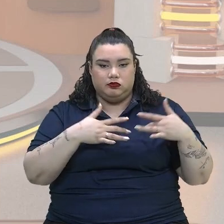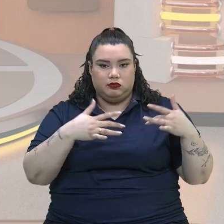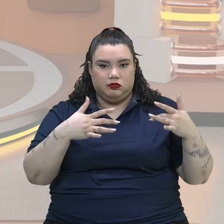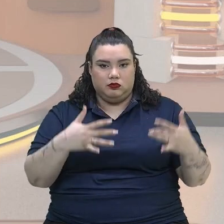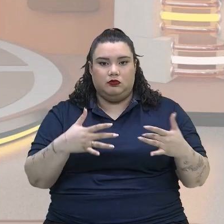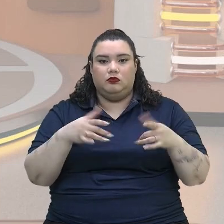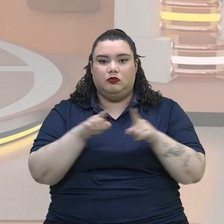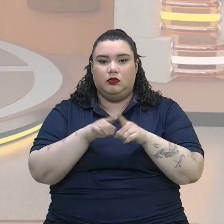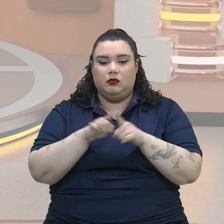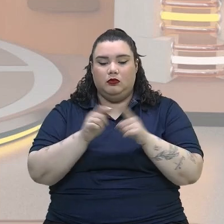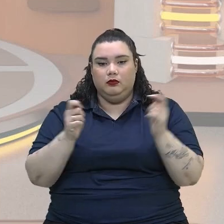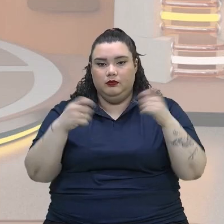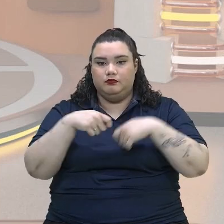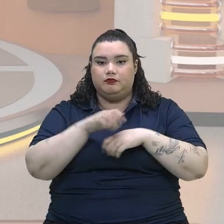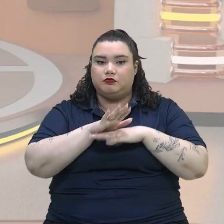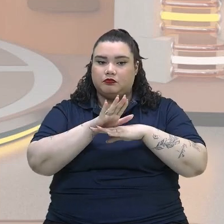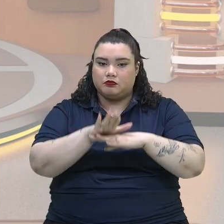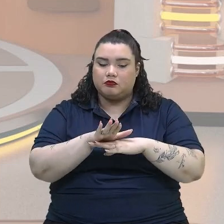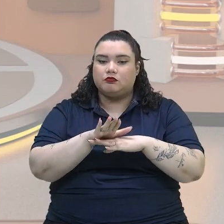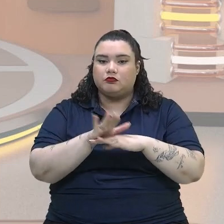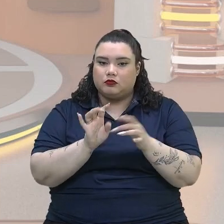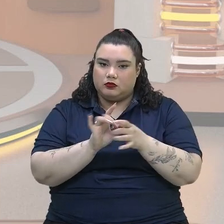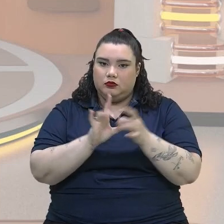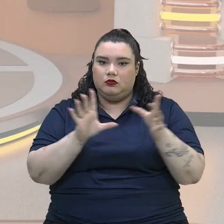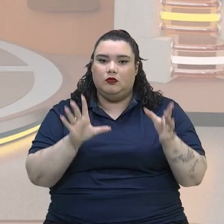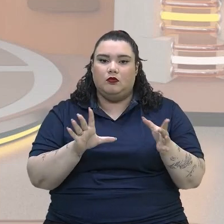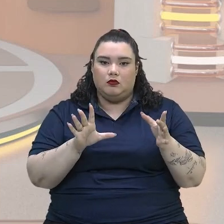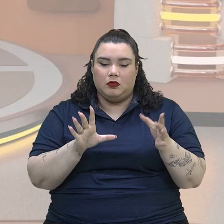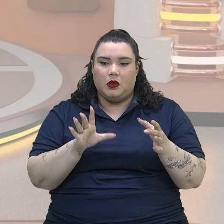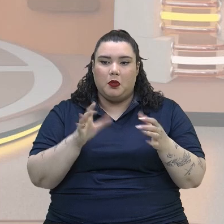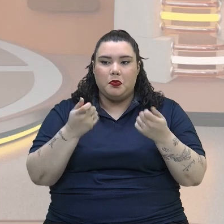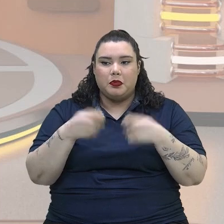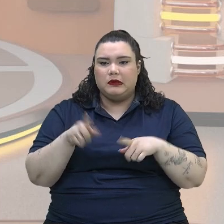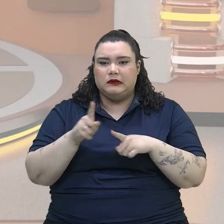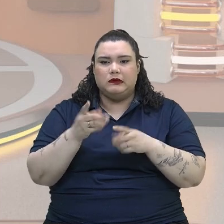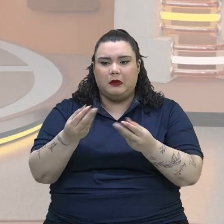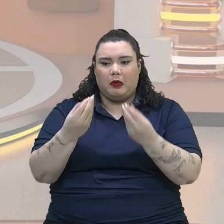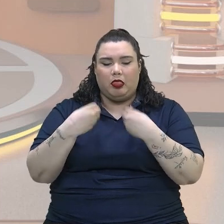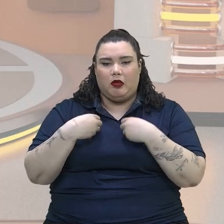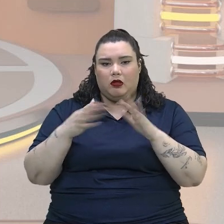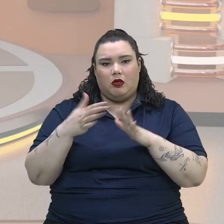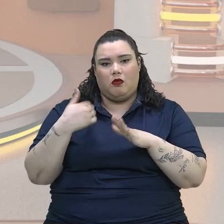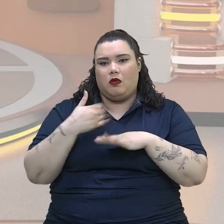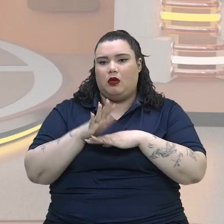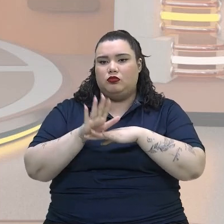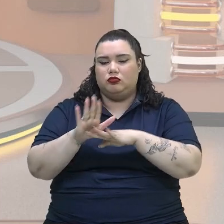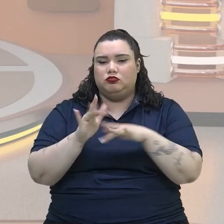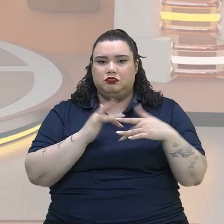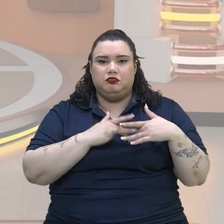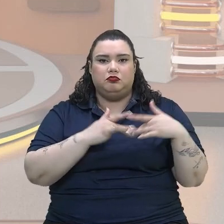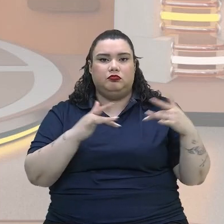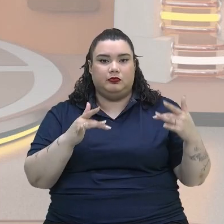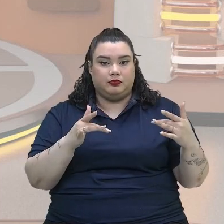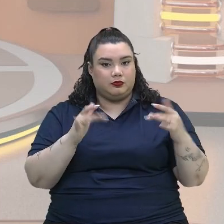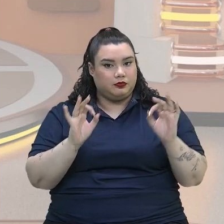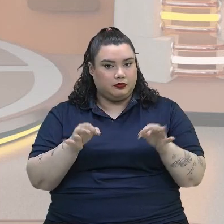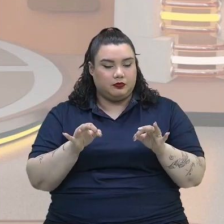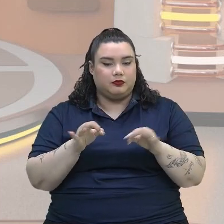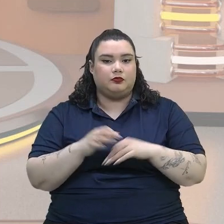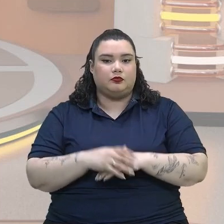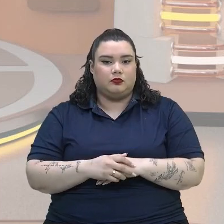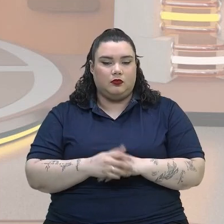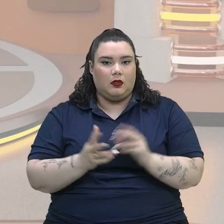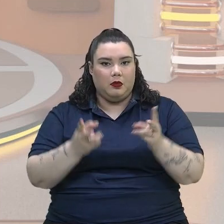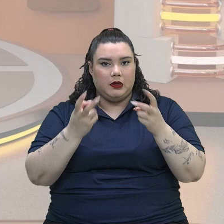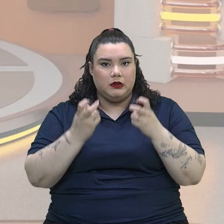e disposição de ajudar o próximo, sem esperar algo em troca. Então vejam como que o